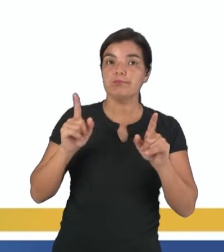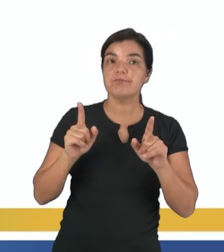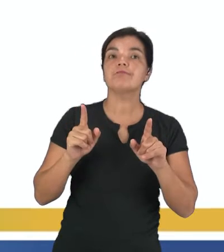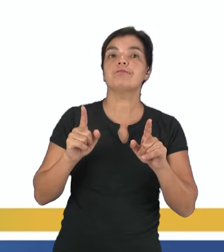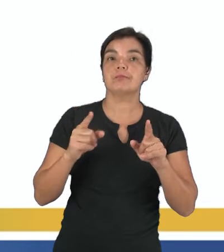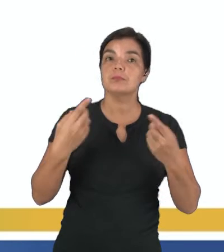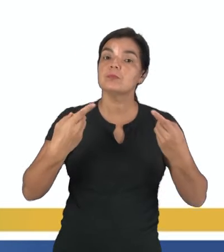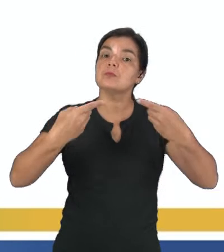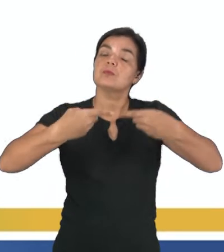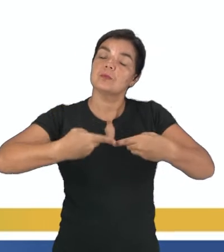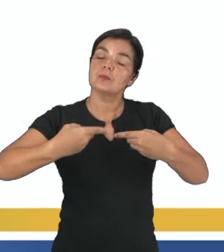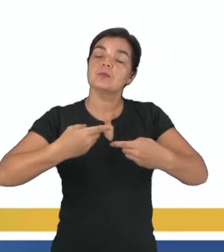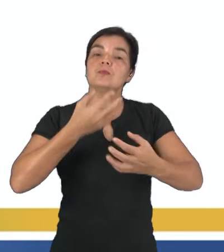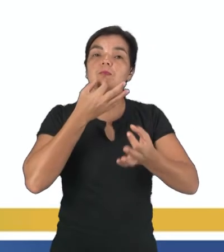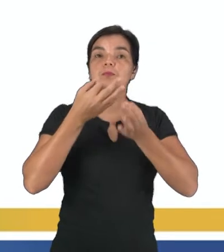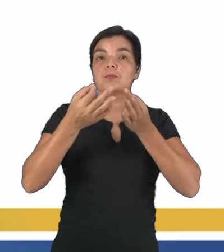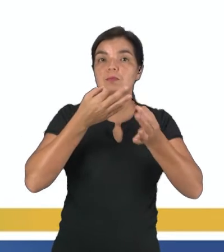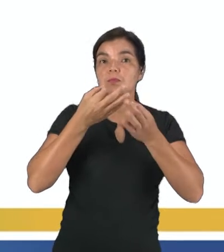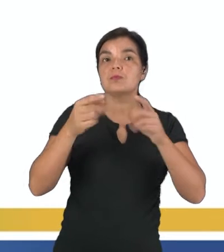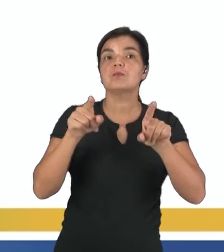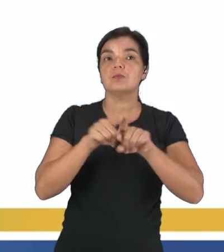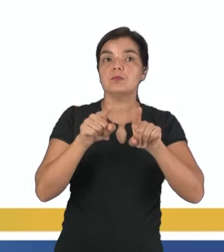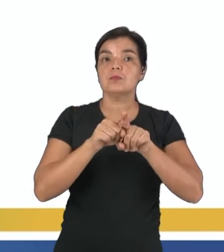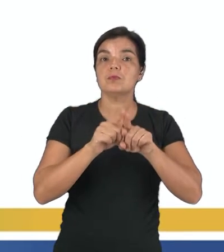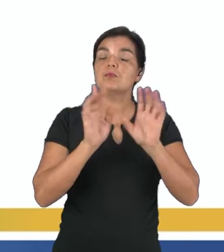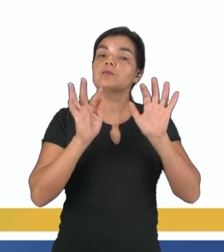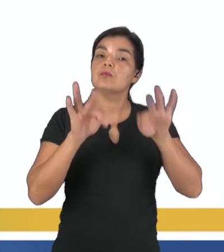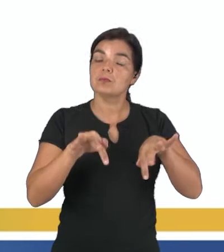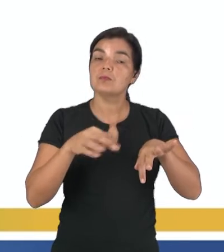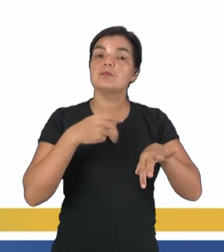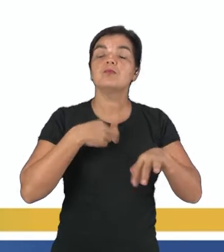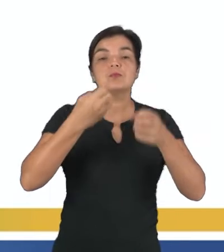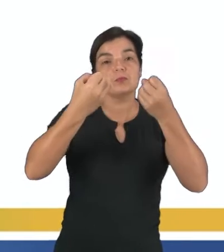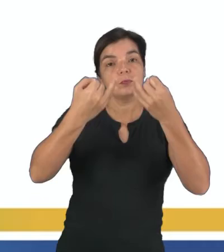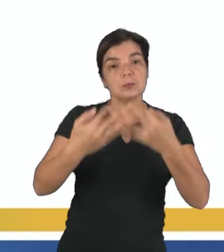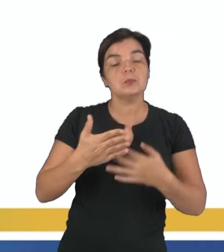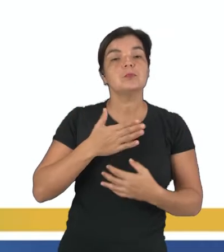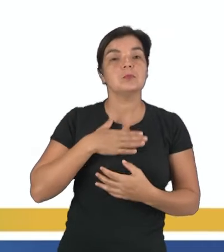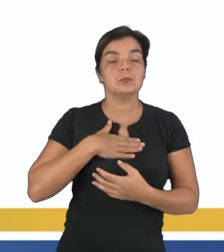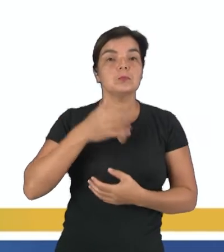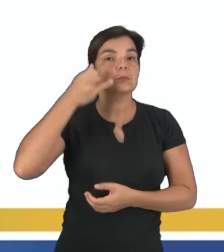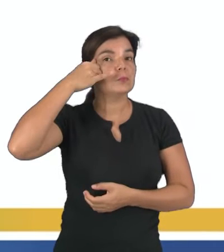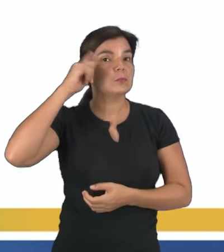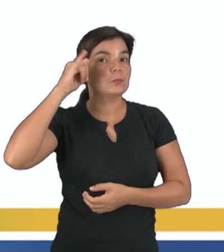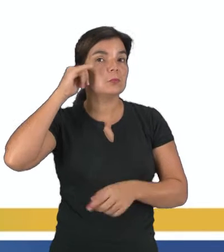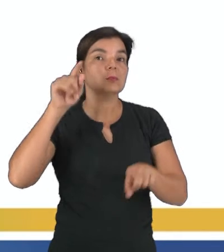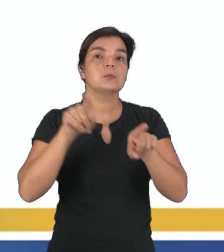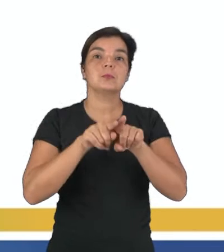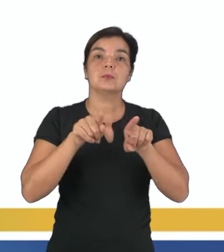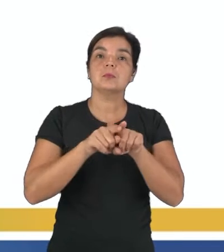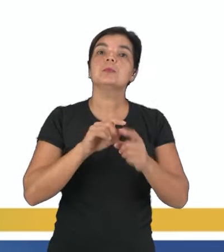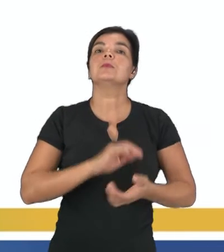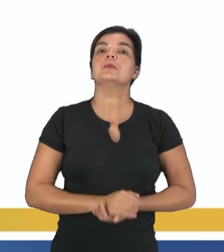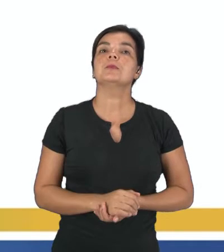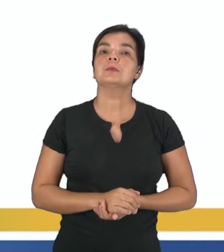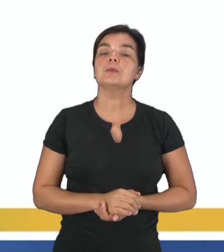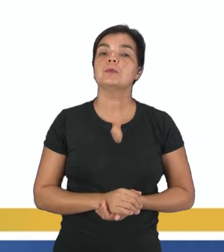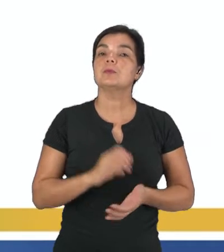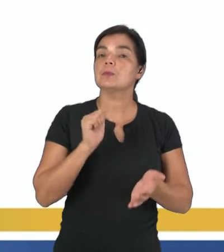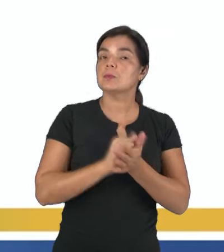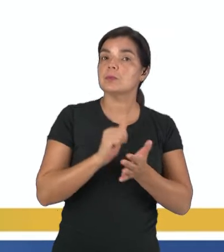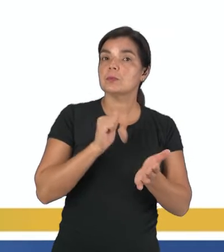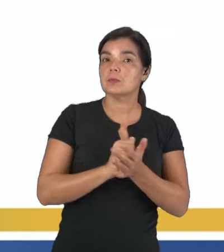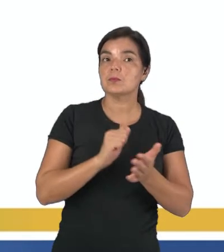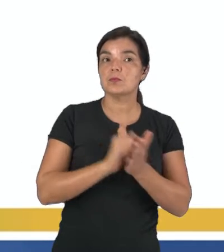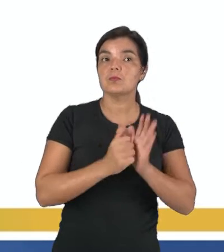contrária e por fim termino com o que eu quero defender, né? A partir das ideias contrárias, que são o contra-argumento, o escritor ele